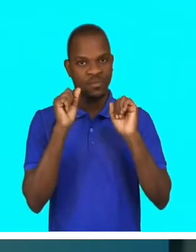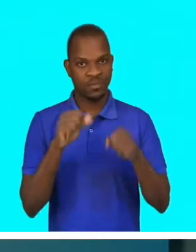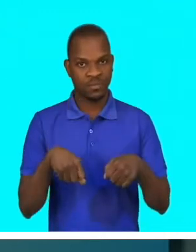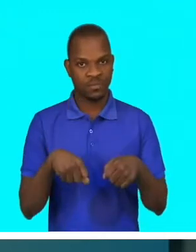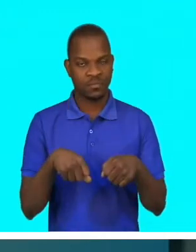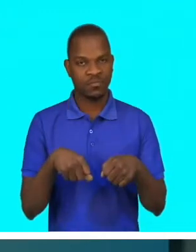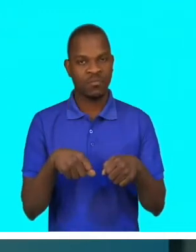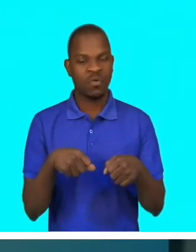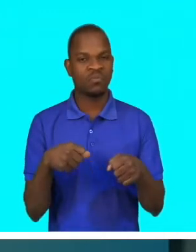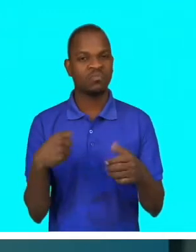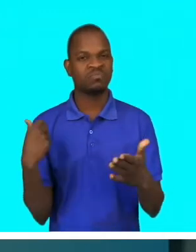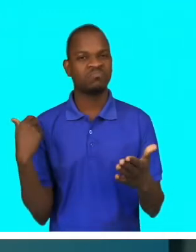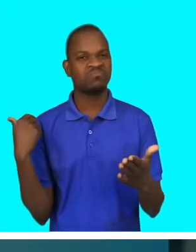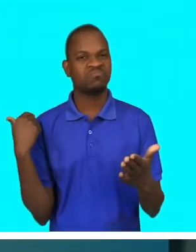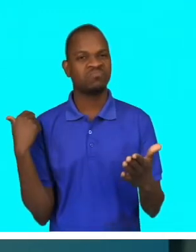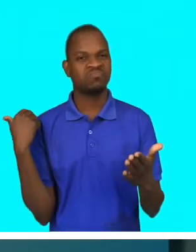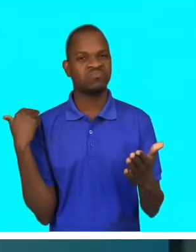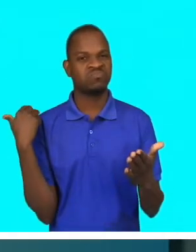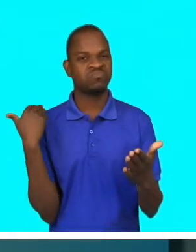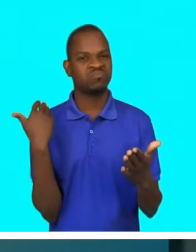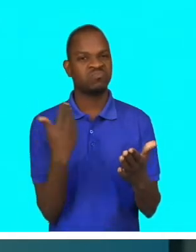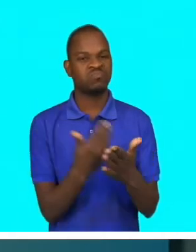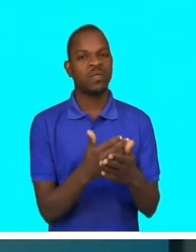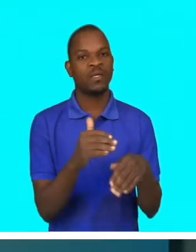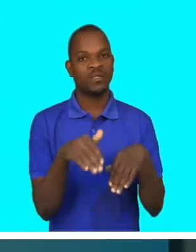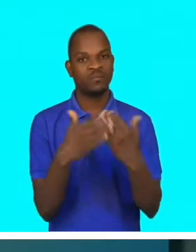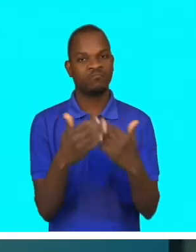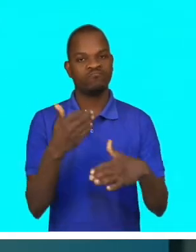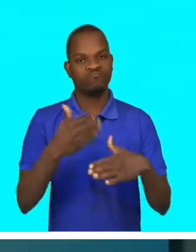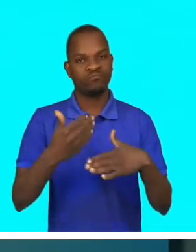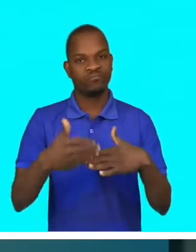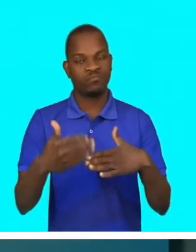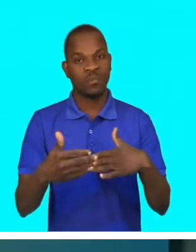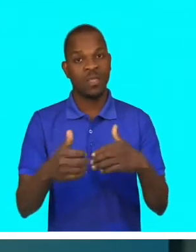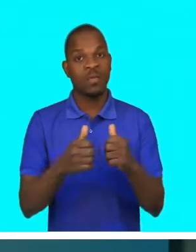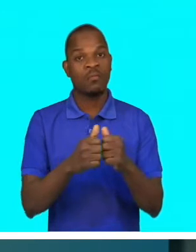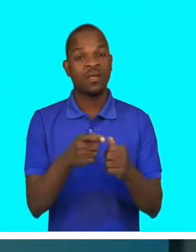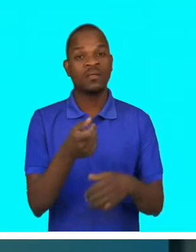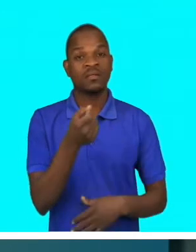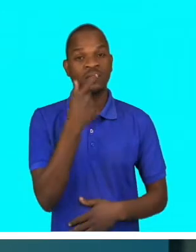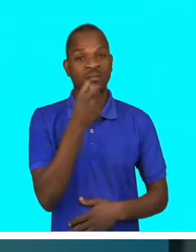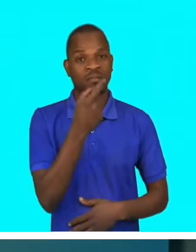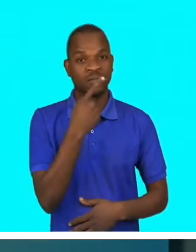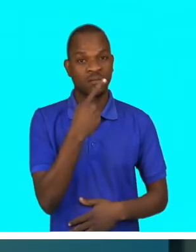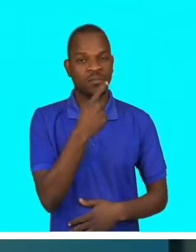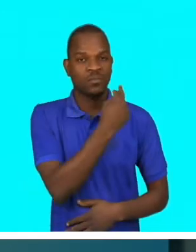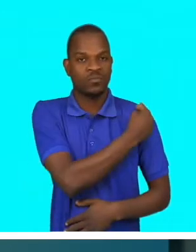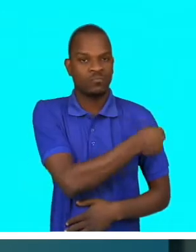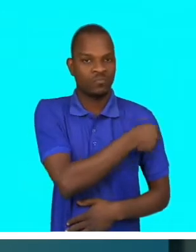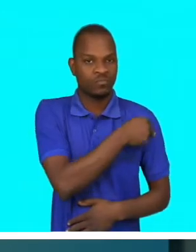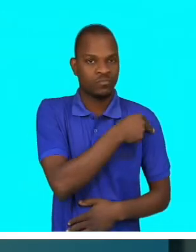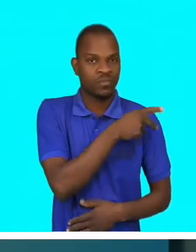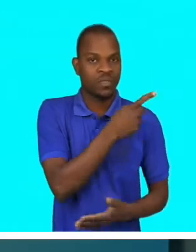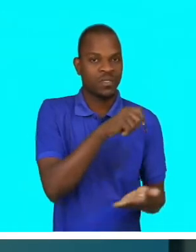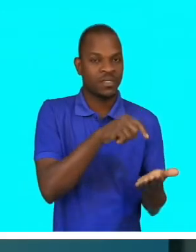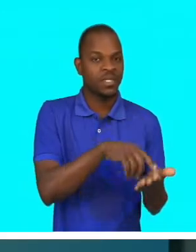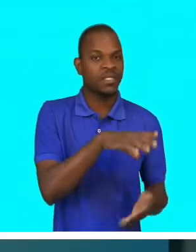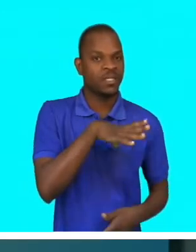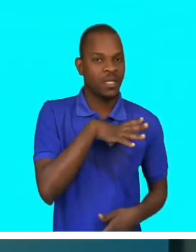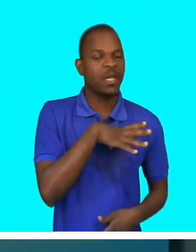que tem durante todos os dias. Esse medicamento, se